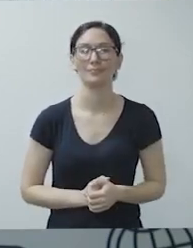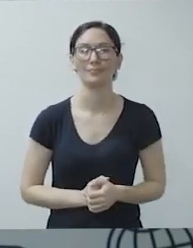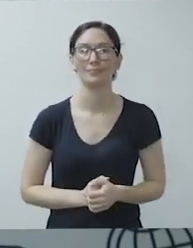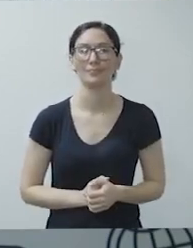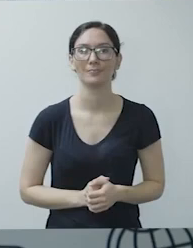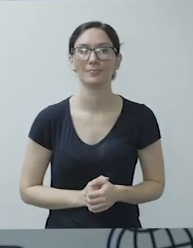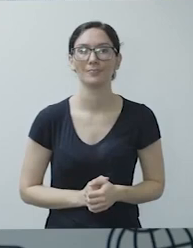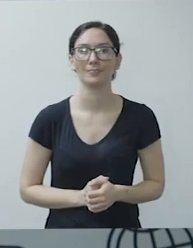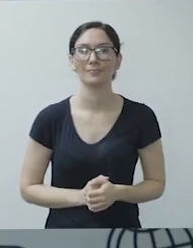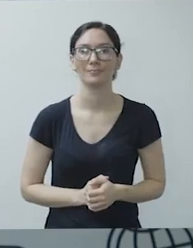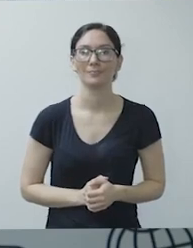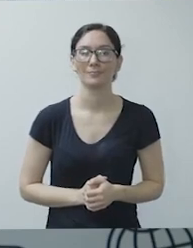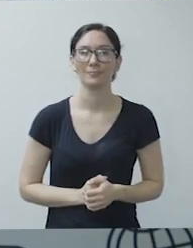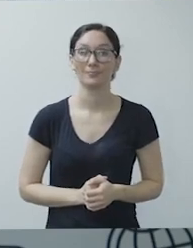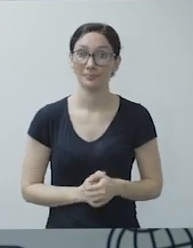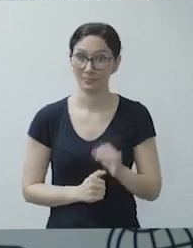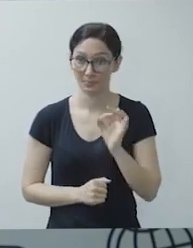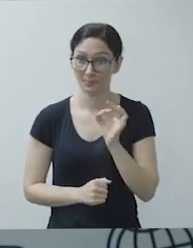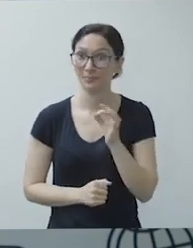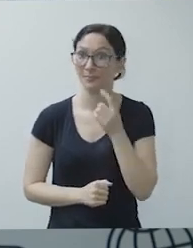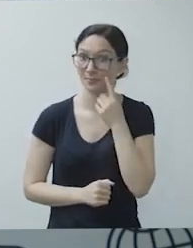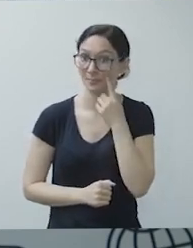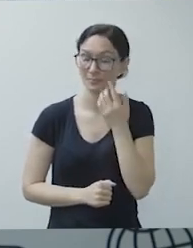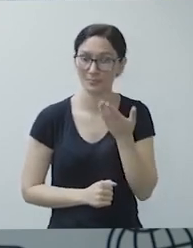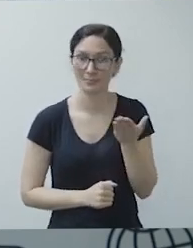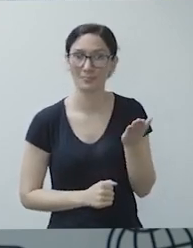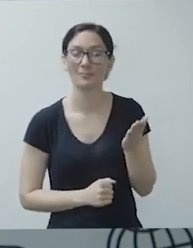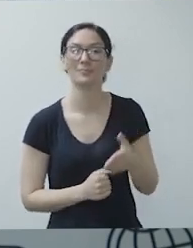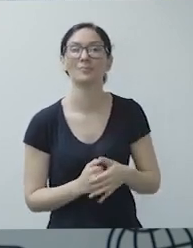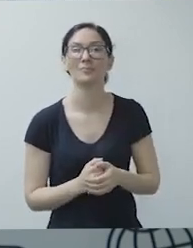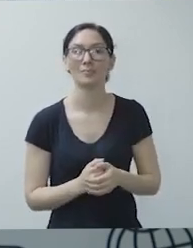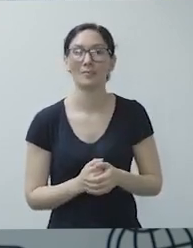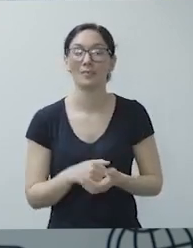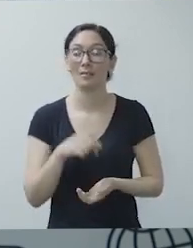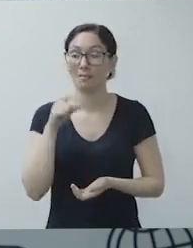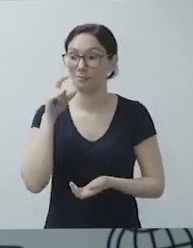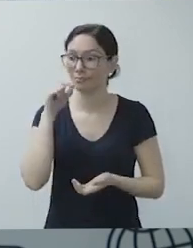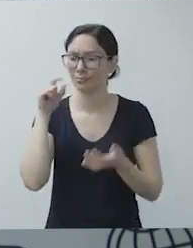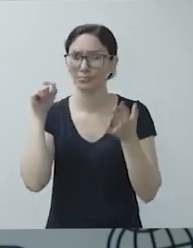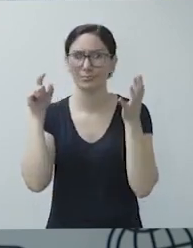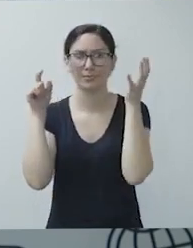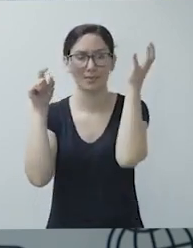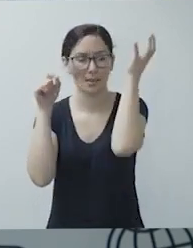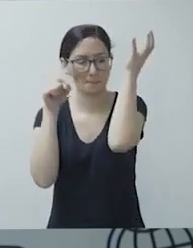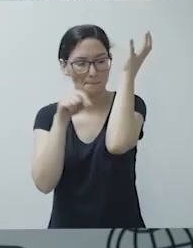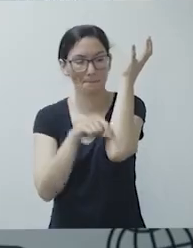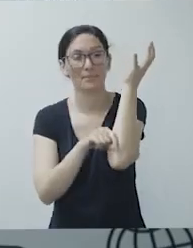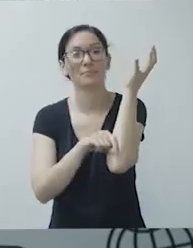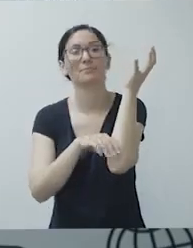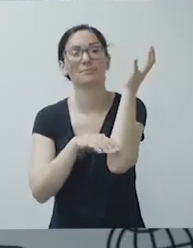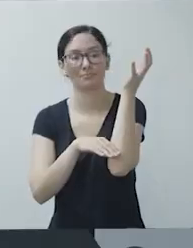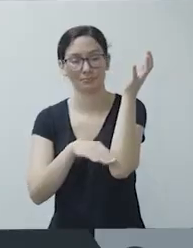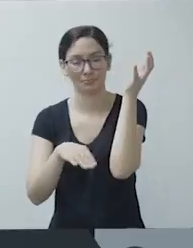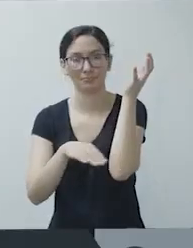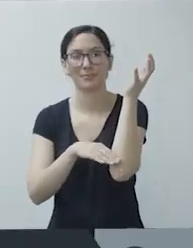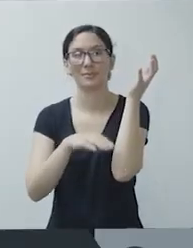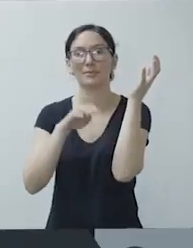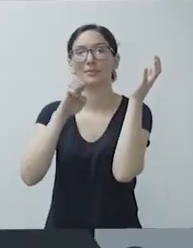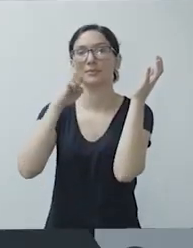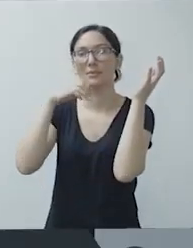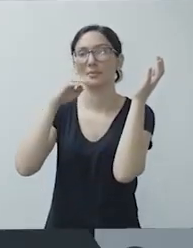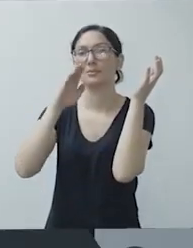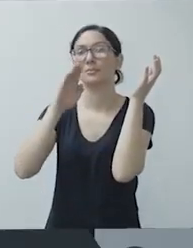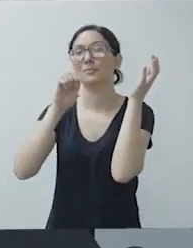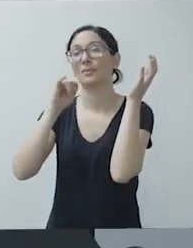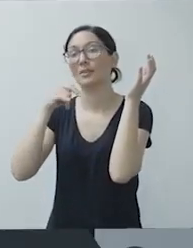embaixo da árvore, não foi isso? O Bem-te-vi, o nosso amigo, está embaixo da árvore.